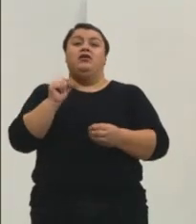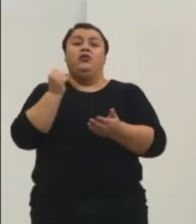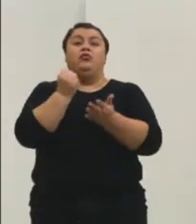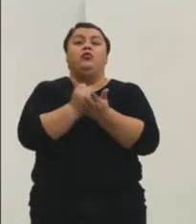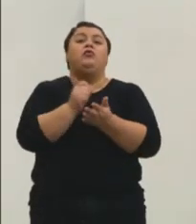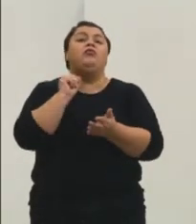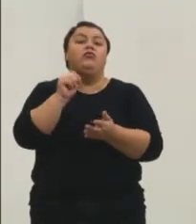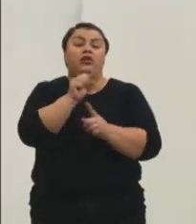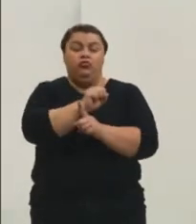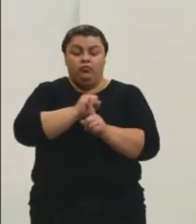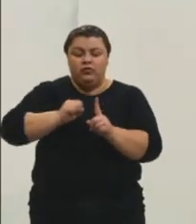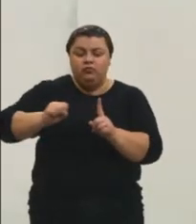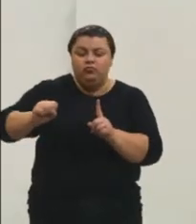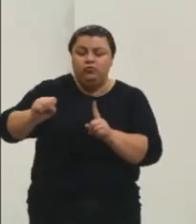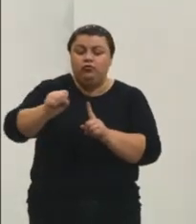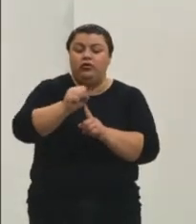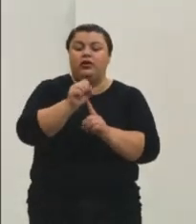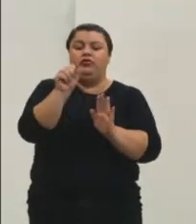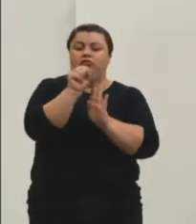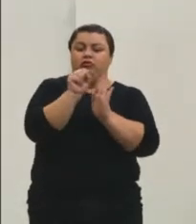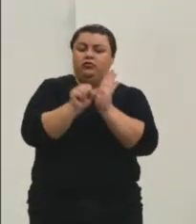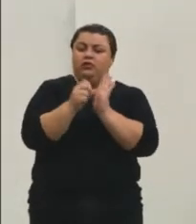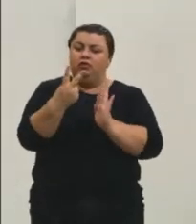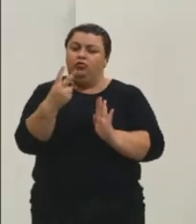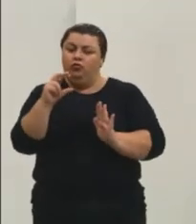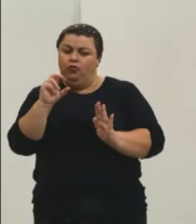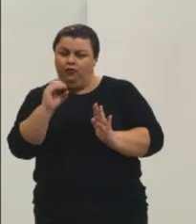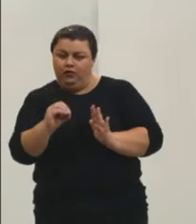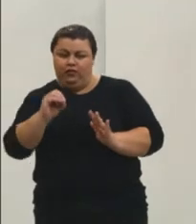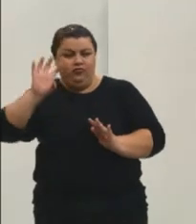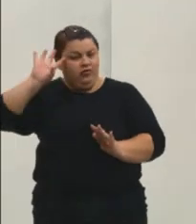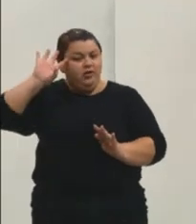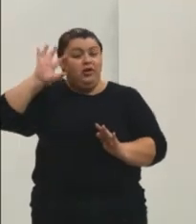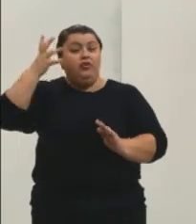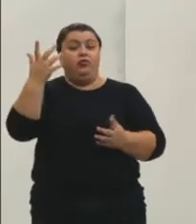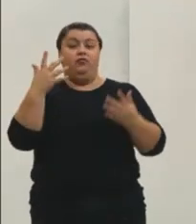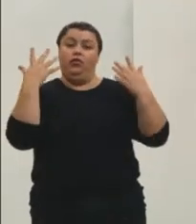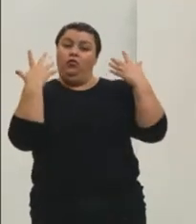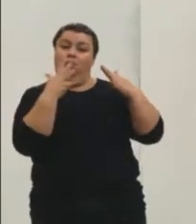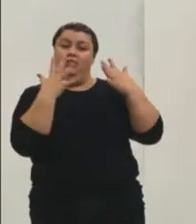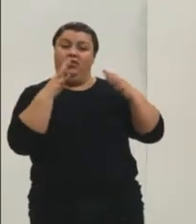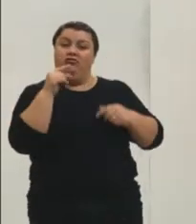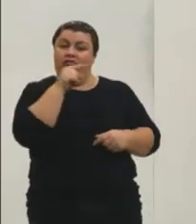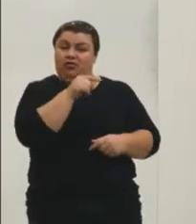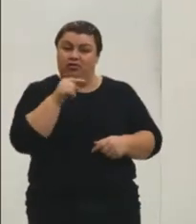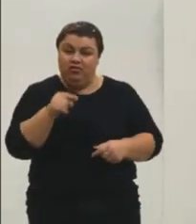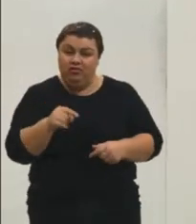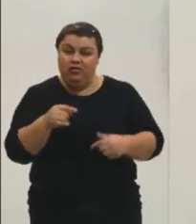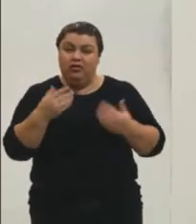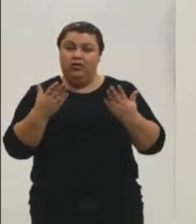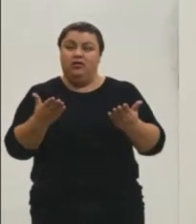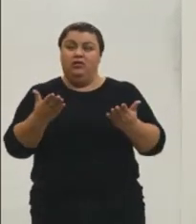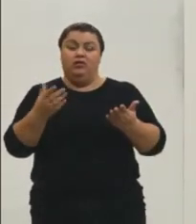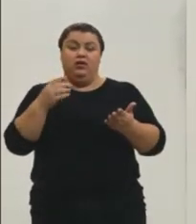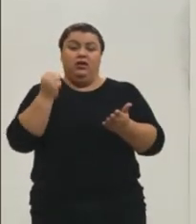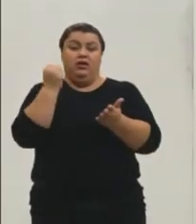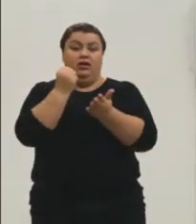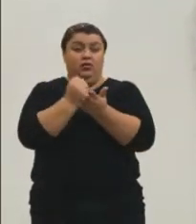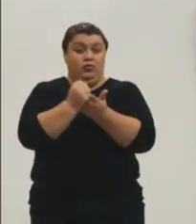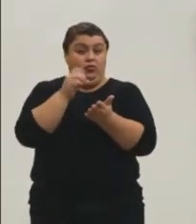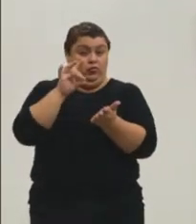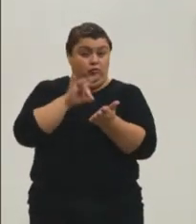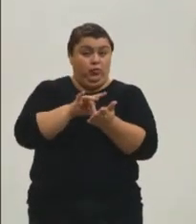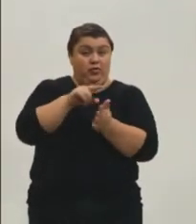de uma sociedade que no século 20 resolveu homenagear essas figuras então ele é um documento e